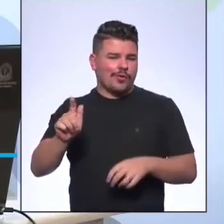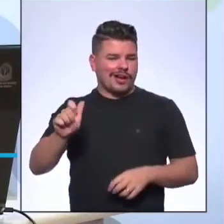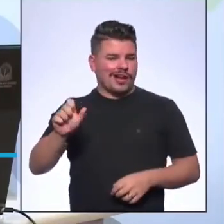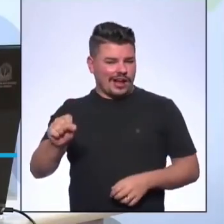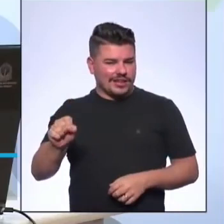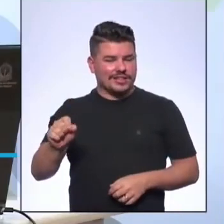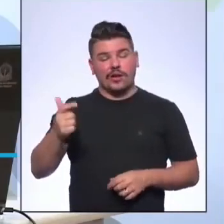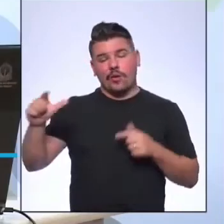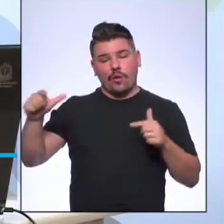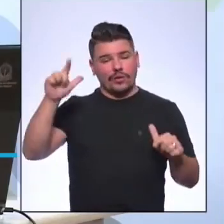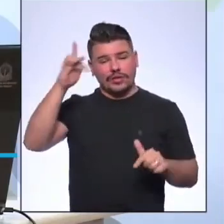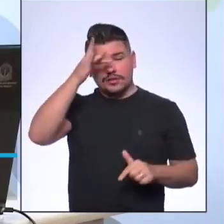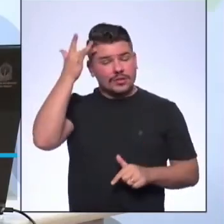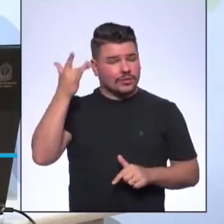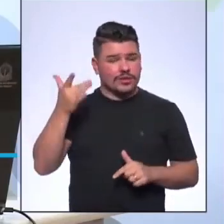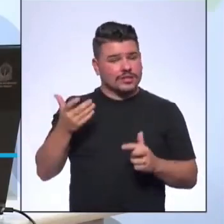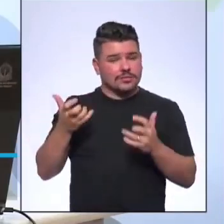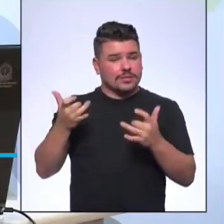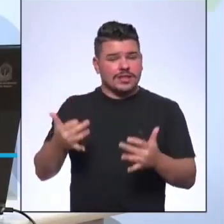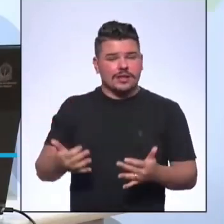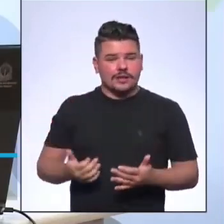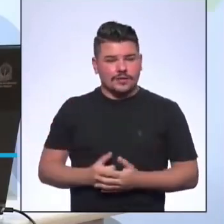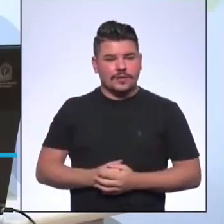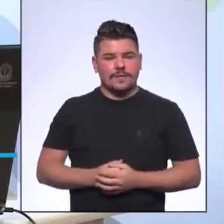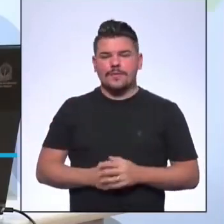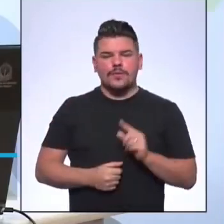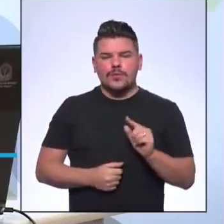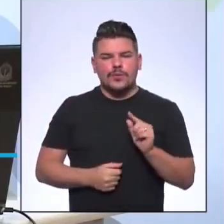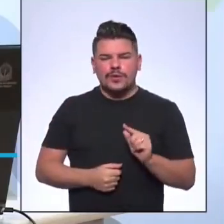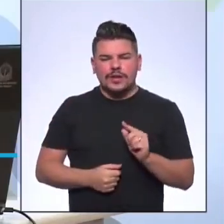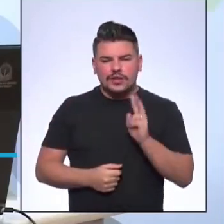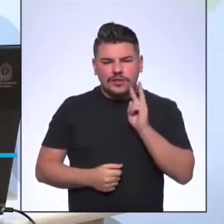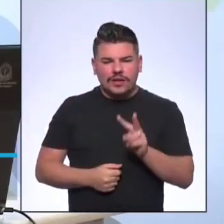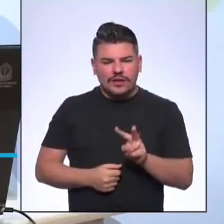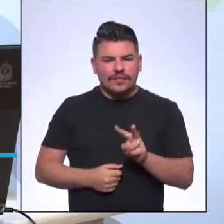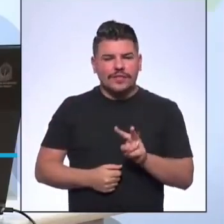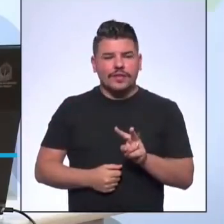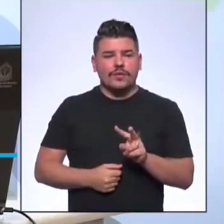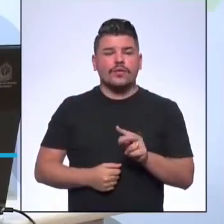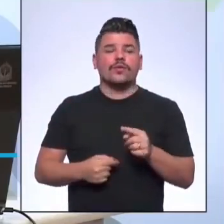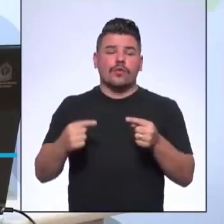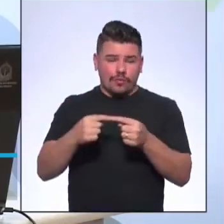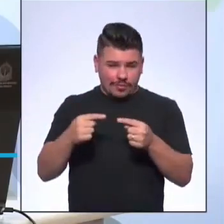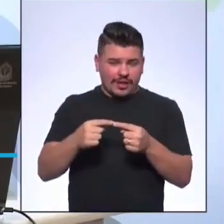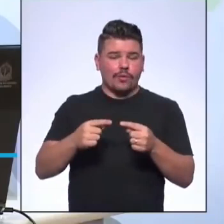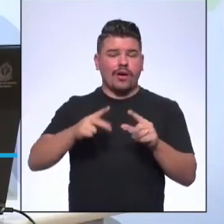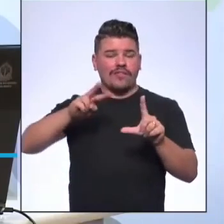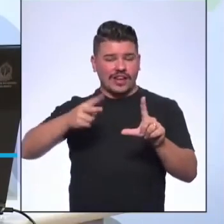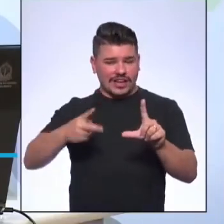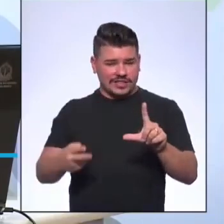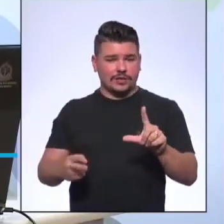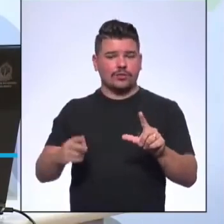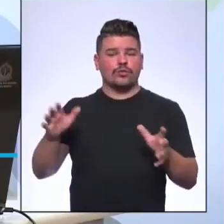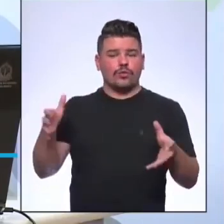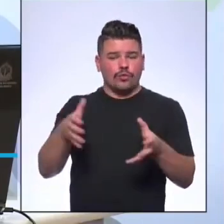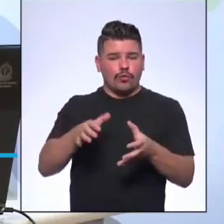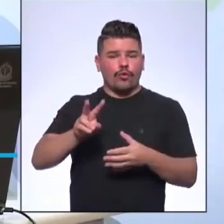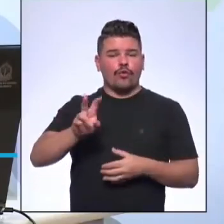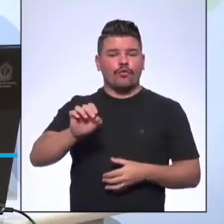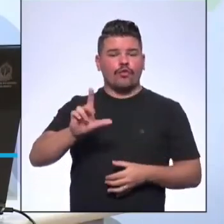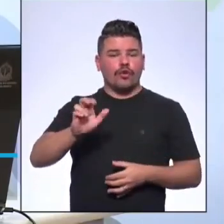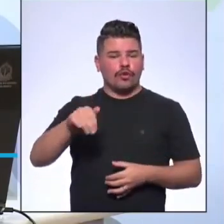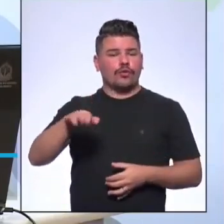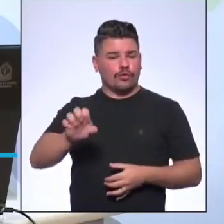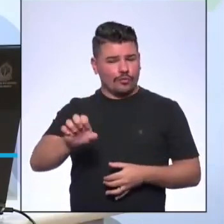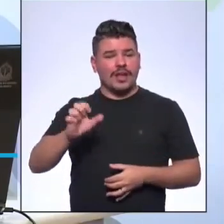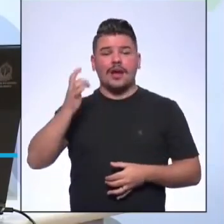gente comentando que, peraí, deixa eu subir aqui, que tem a ver com a variação de volume e... Isso. Olha, muita